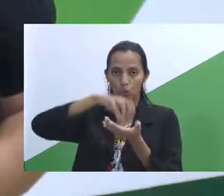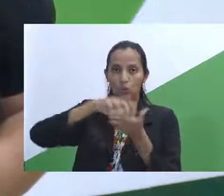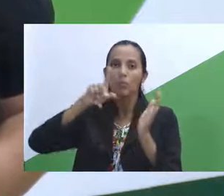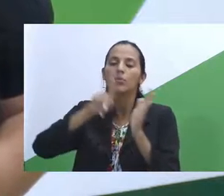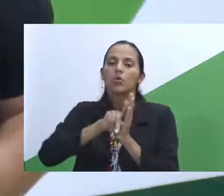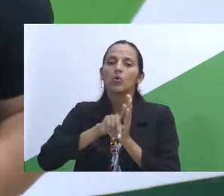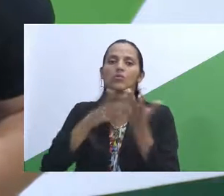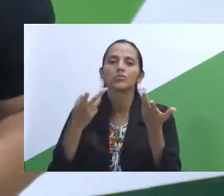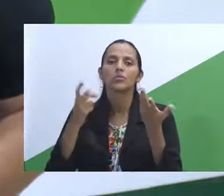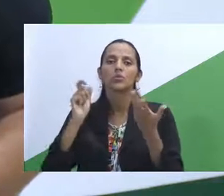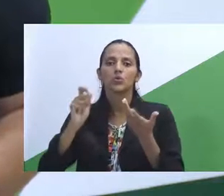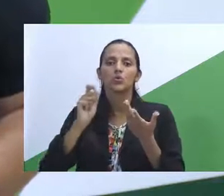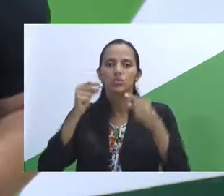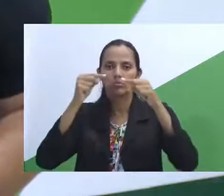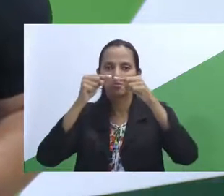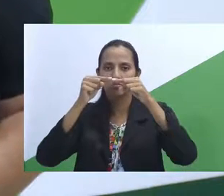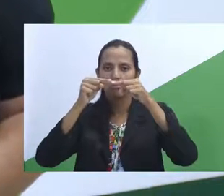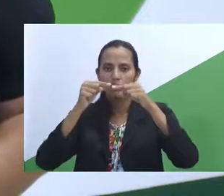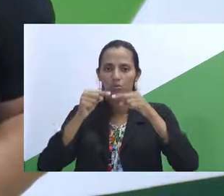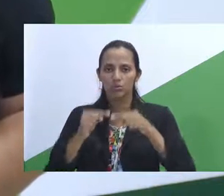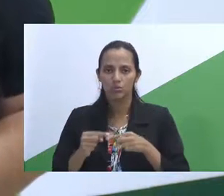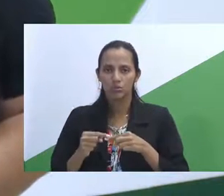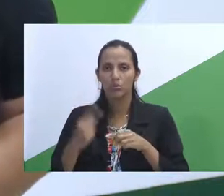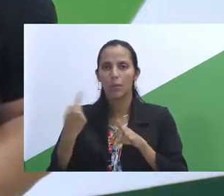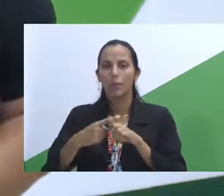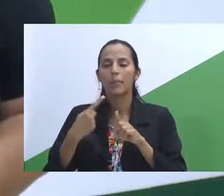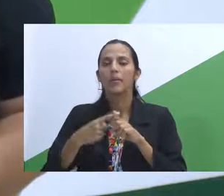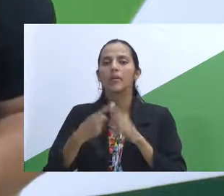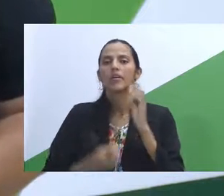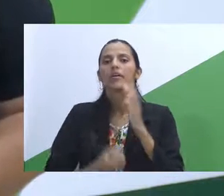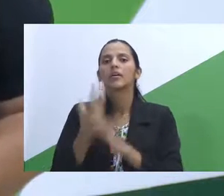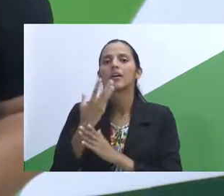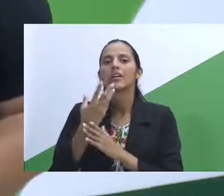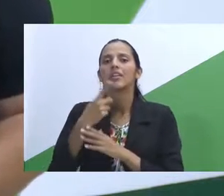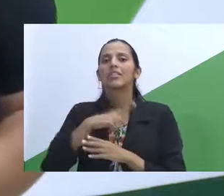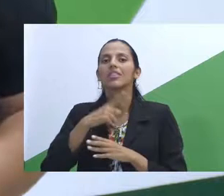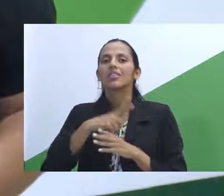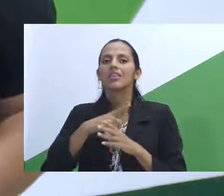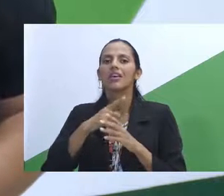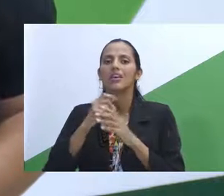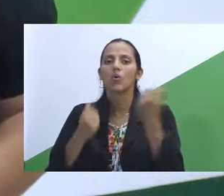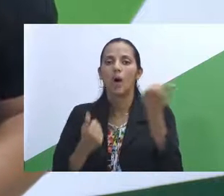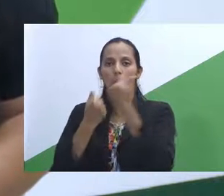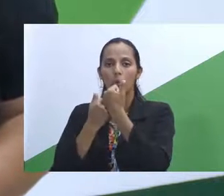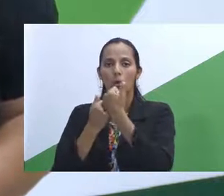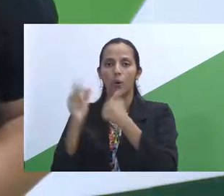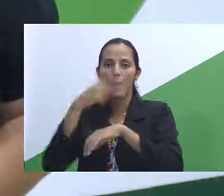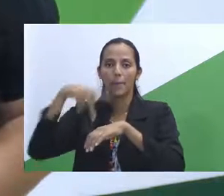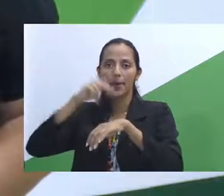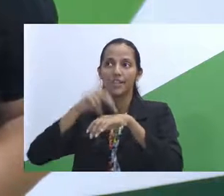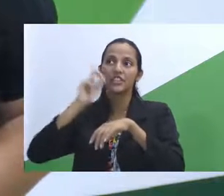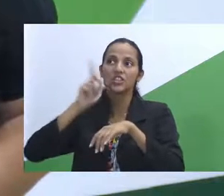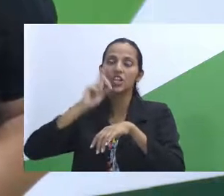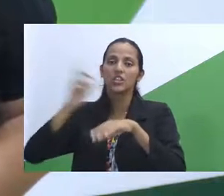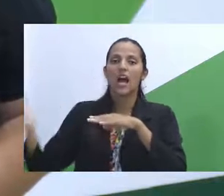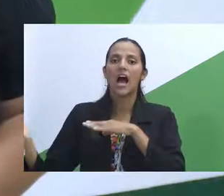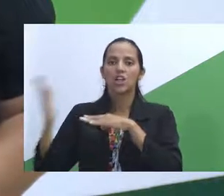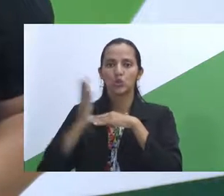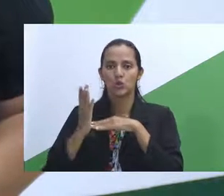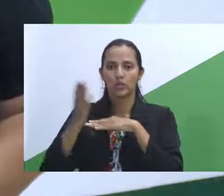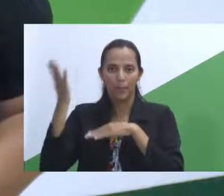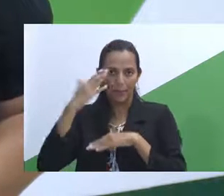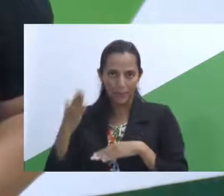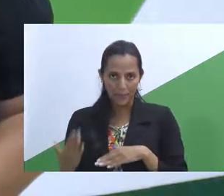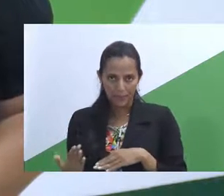ela vai ser criada nesse período, por quê? Porque a gente vai ter apoio dos Estados Unidos. Teoricamente, o Brasil, ele vai entrar na